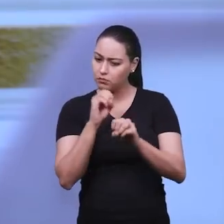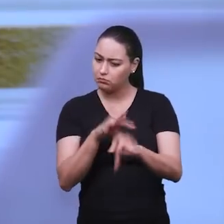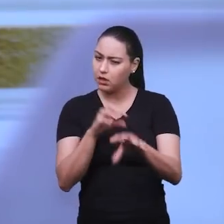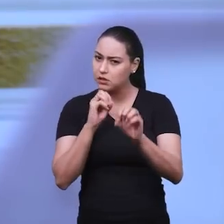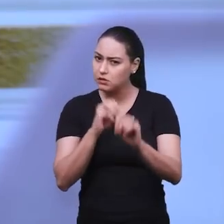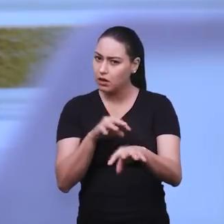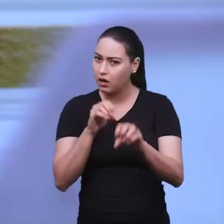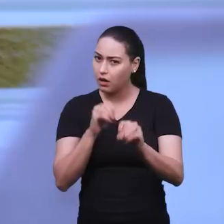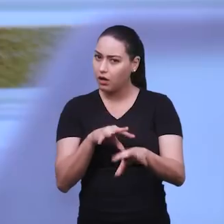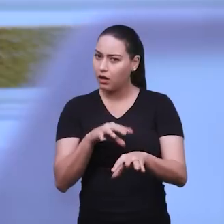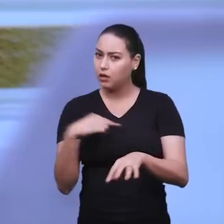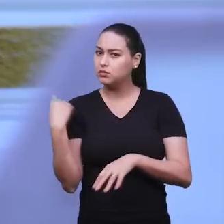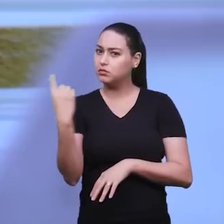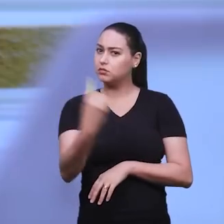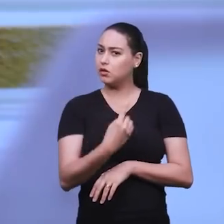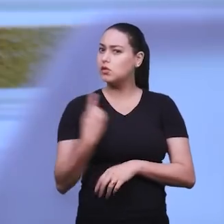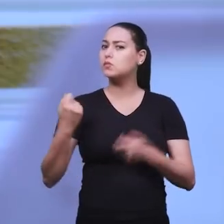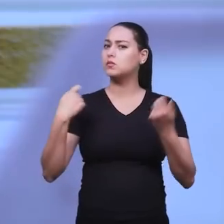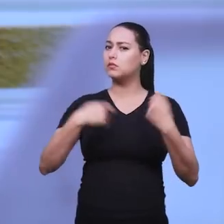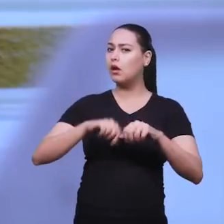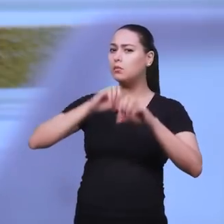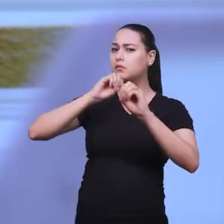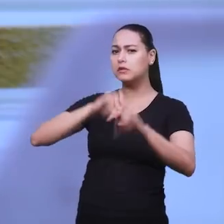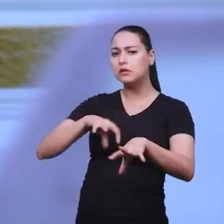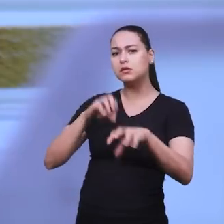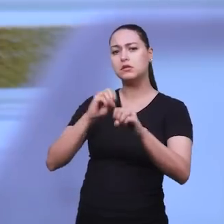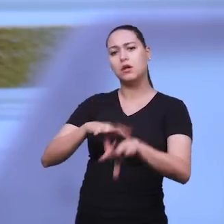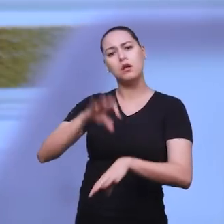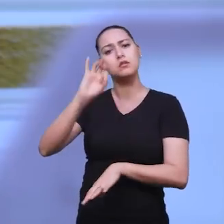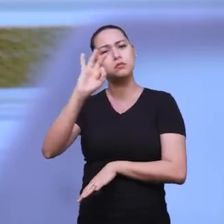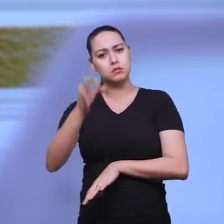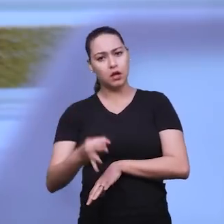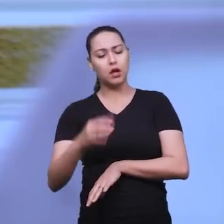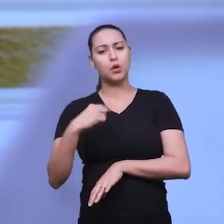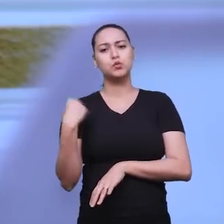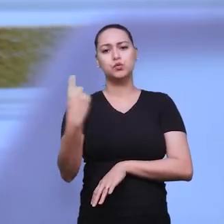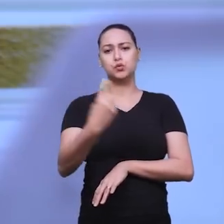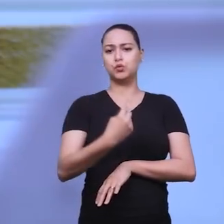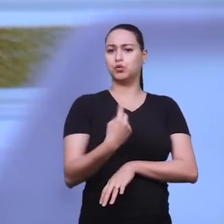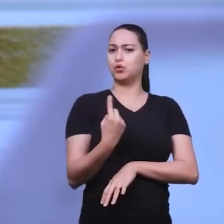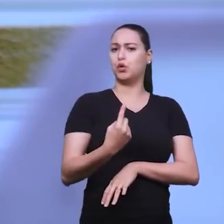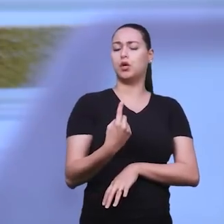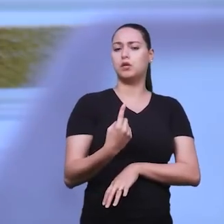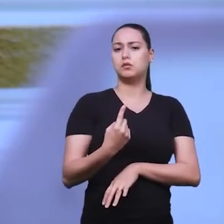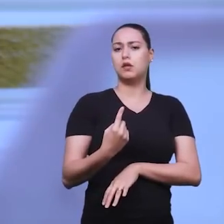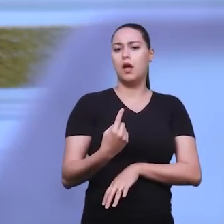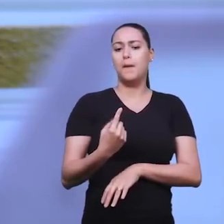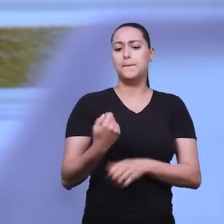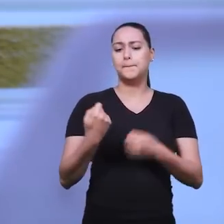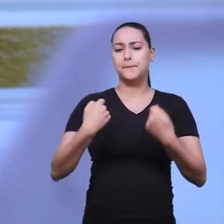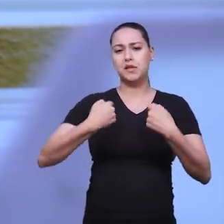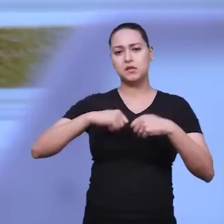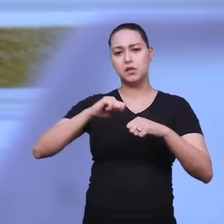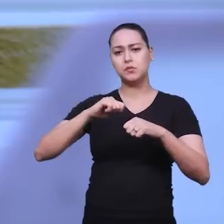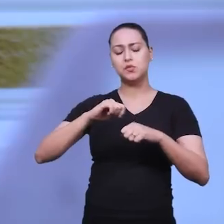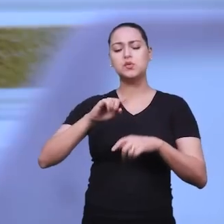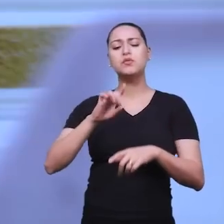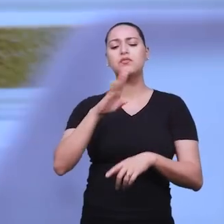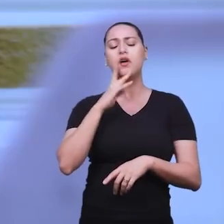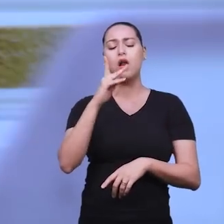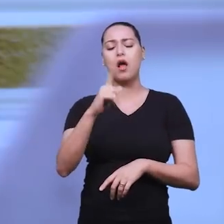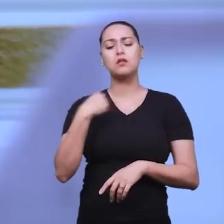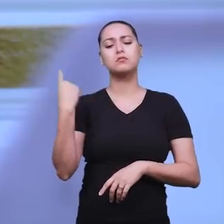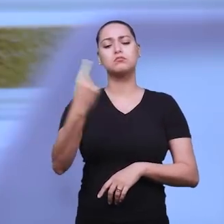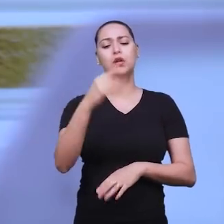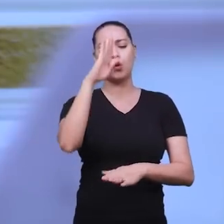sendo intencionais na educação que damos a eles? Somos autoridade em que eles devem obedecer e